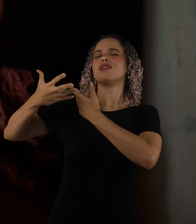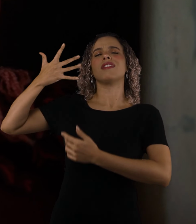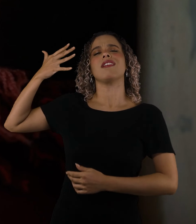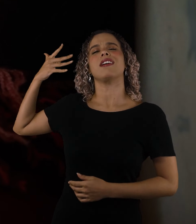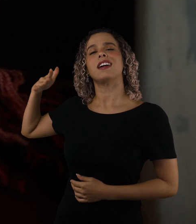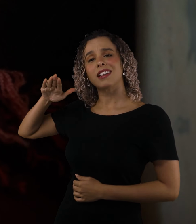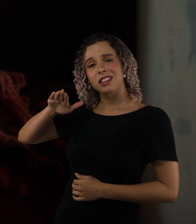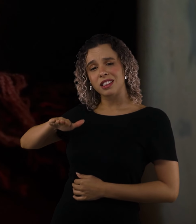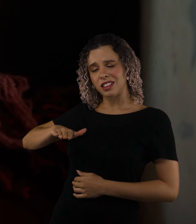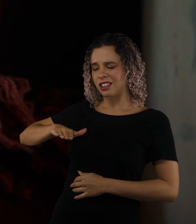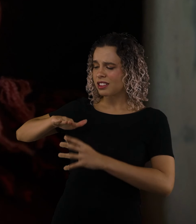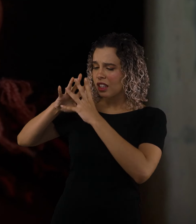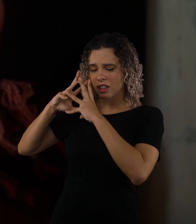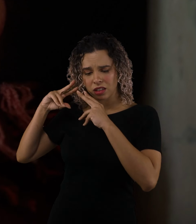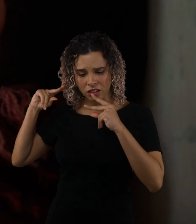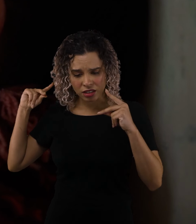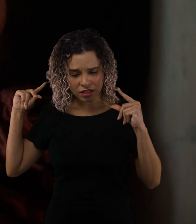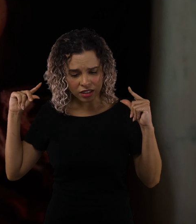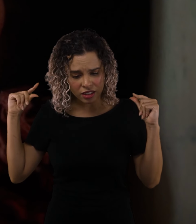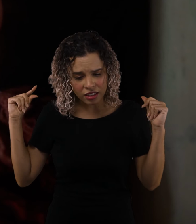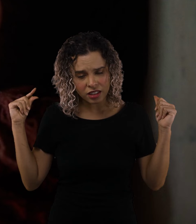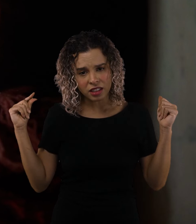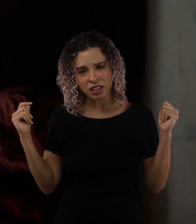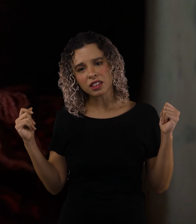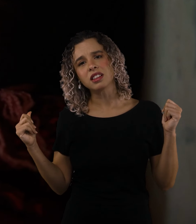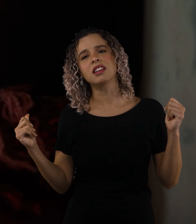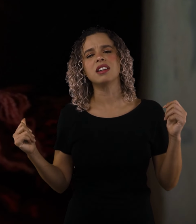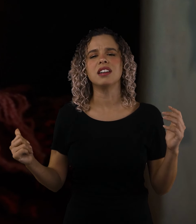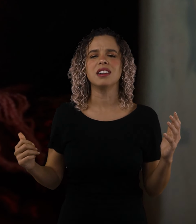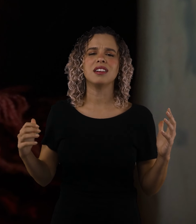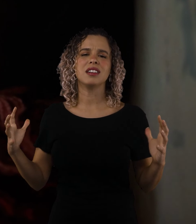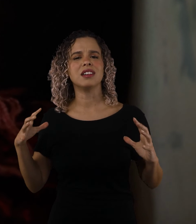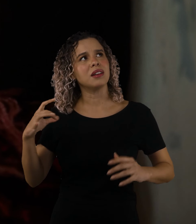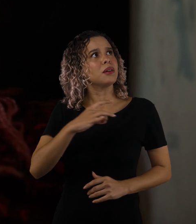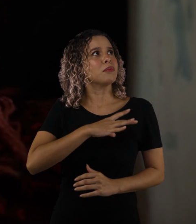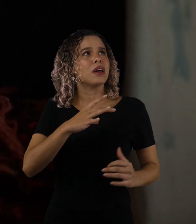near to the childhood I lost, replaced by.